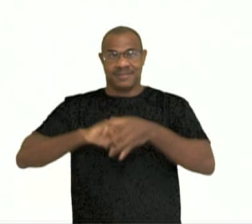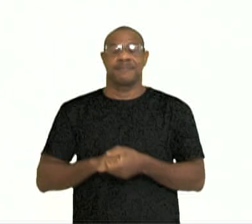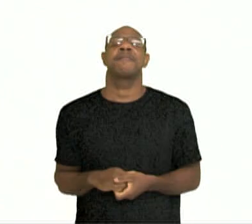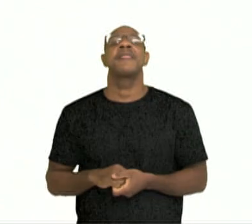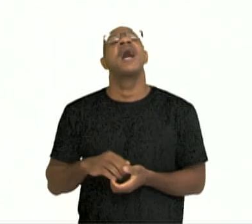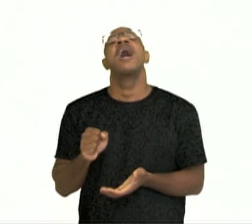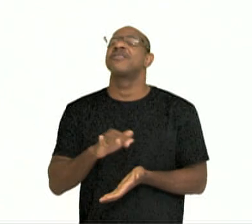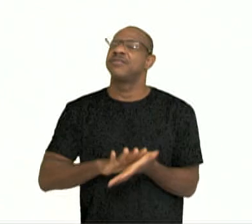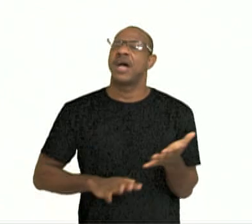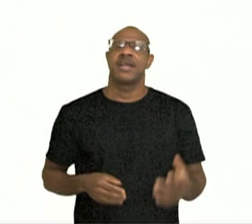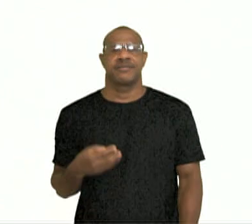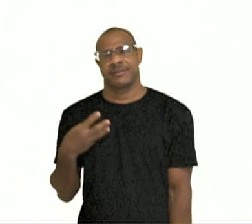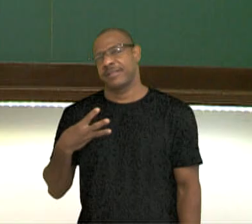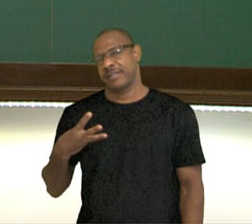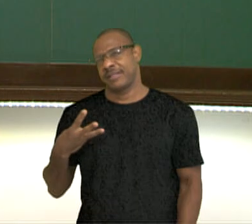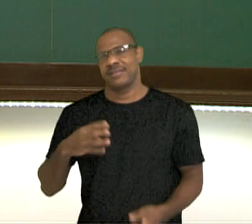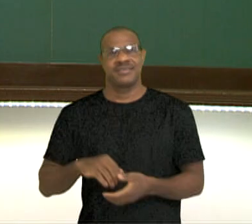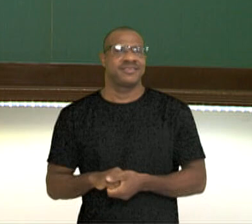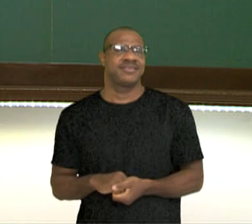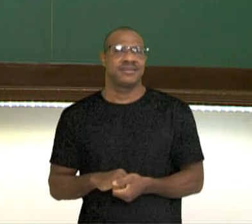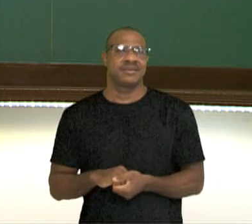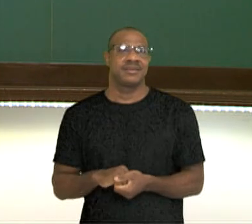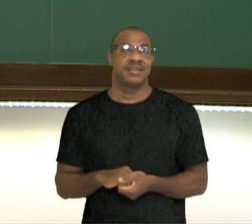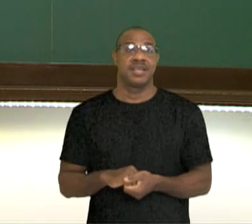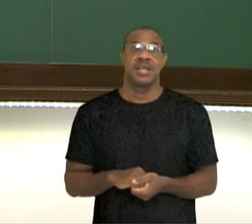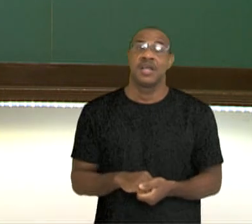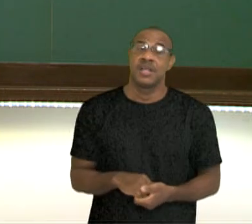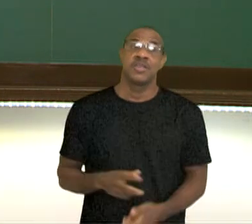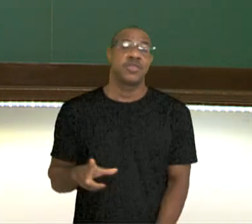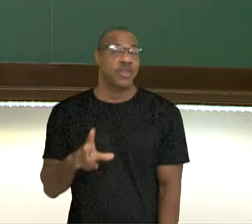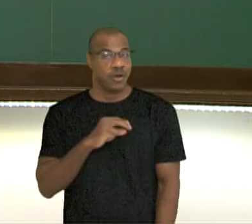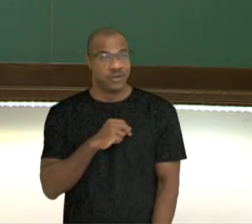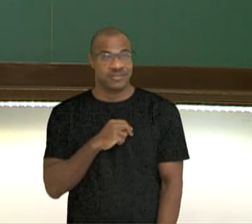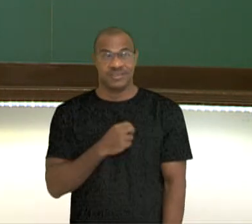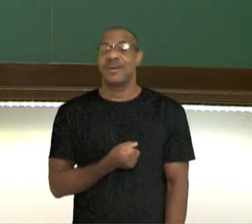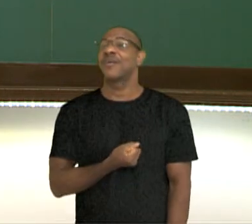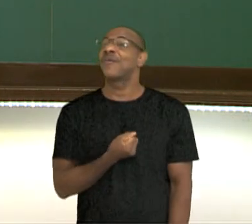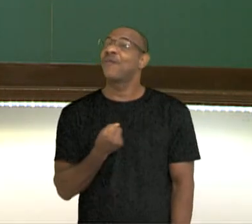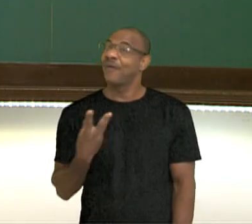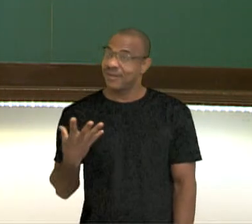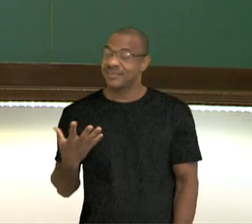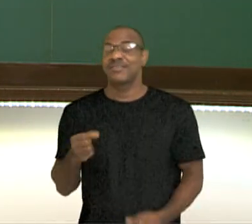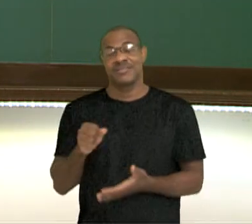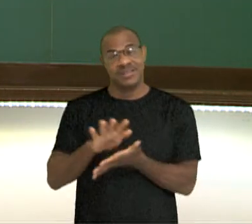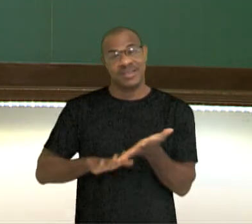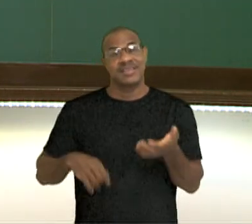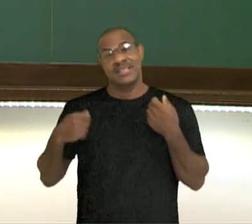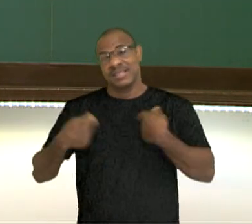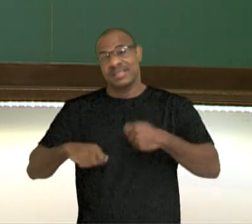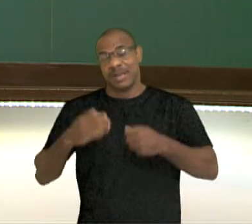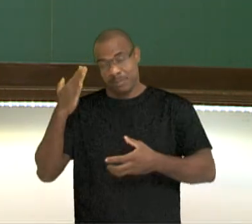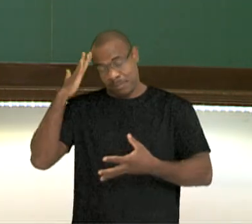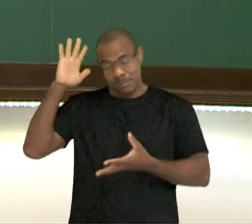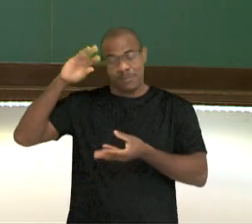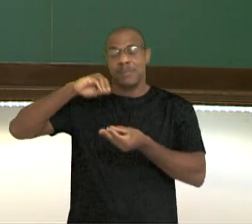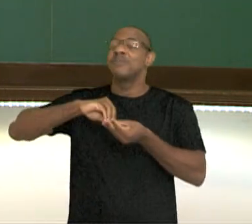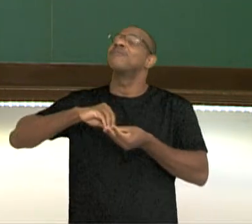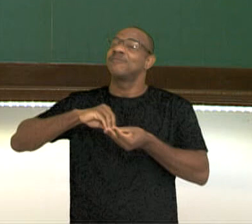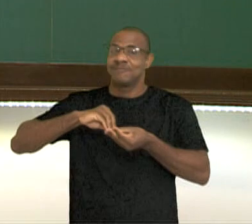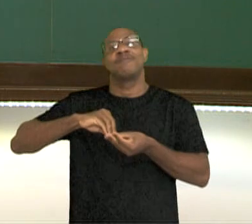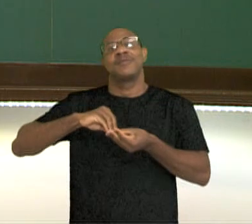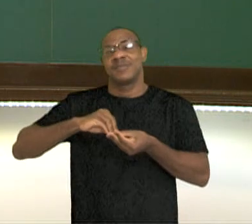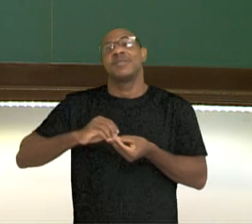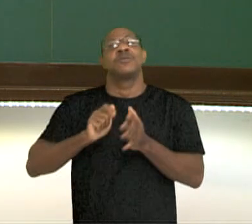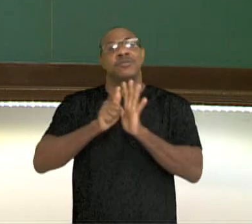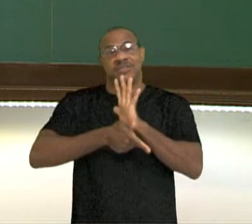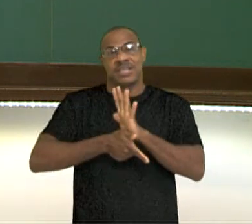Atividade 3. Nossa, professora, quanta atividade necessária para a compreensão do